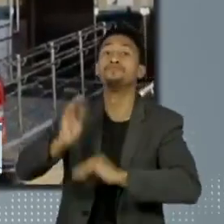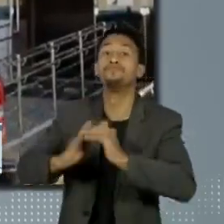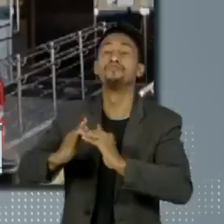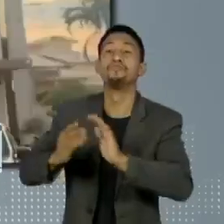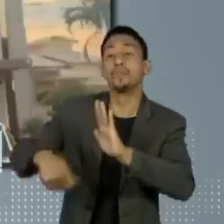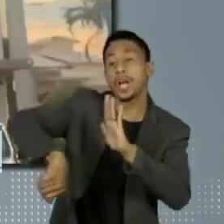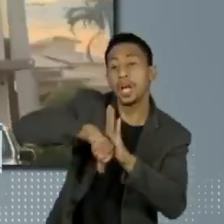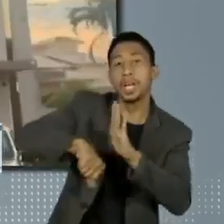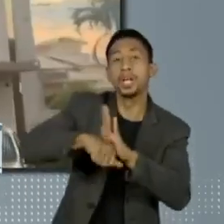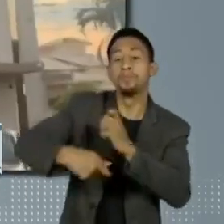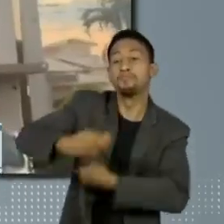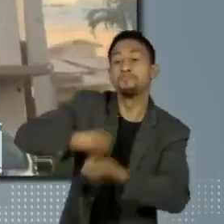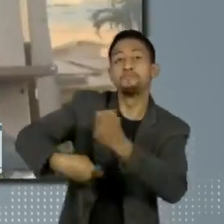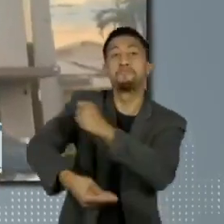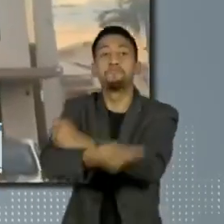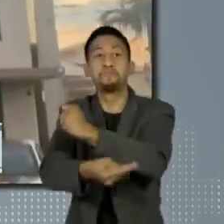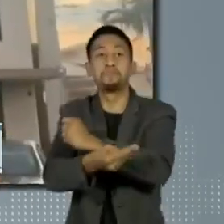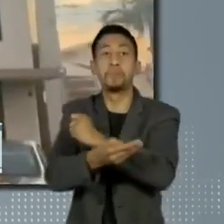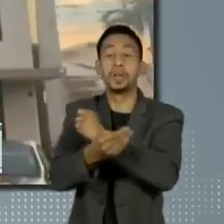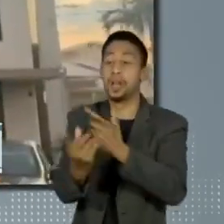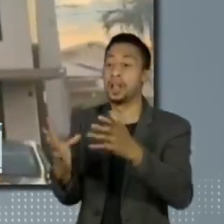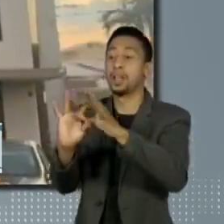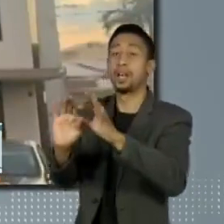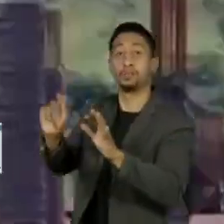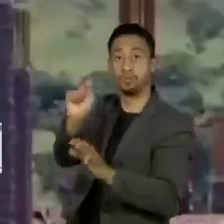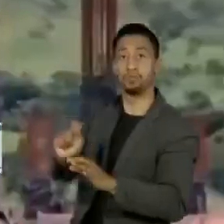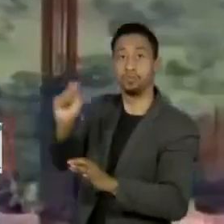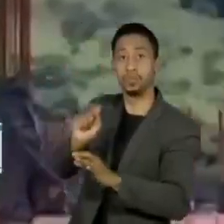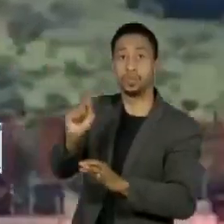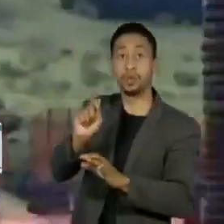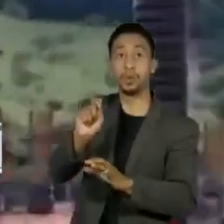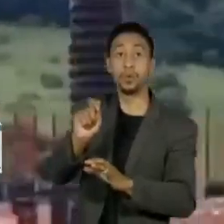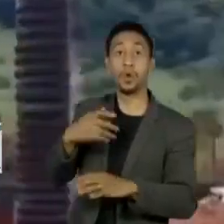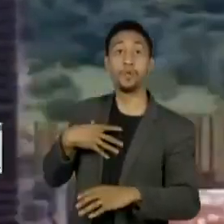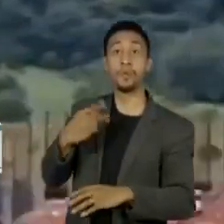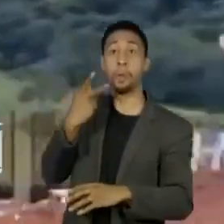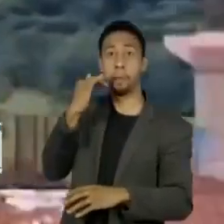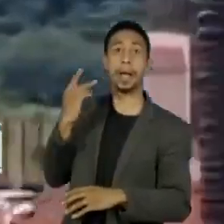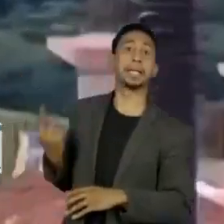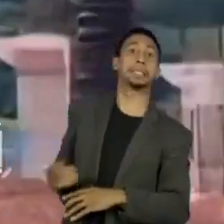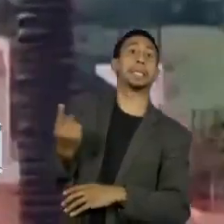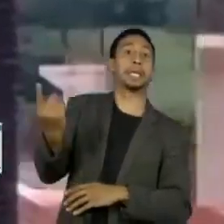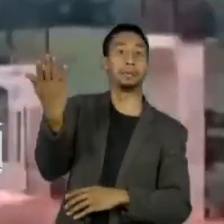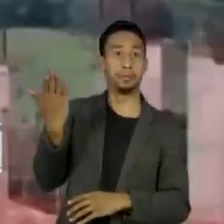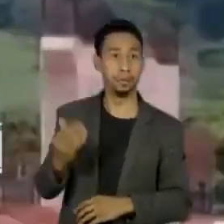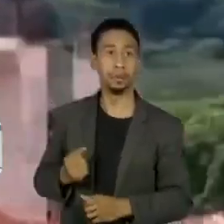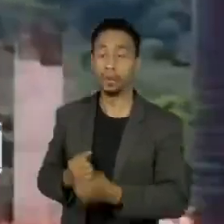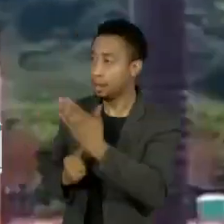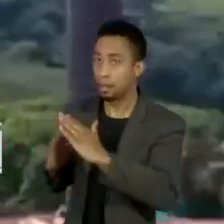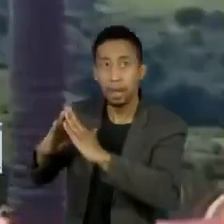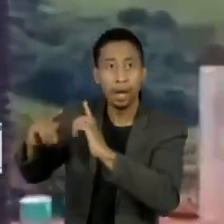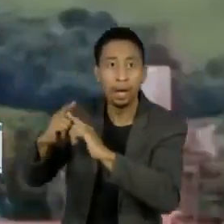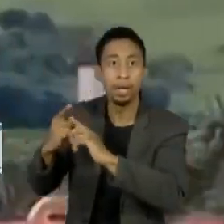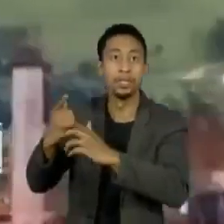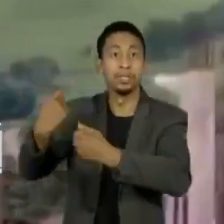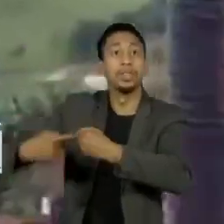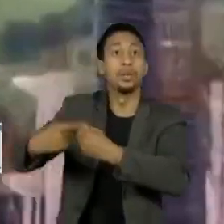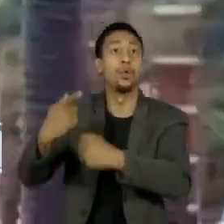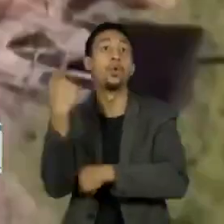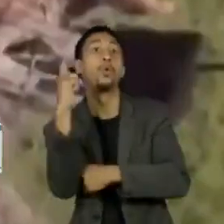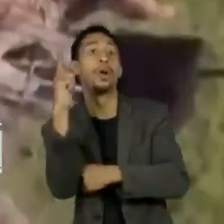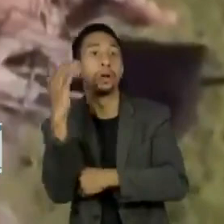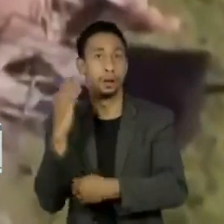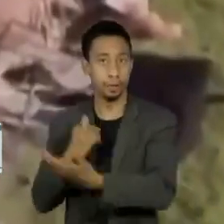dinheiro arrecadado junto à associação Filhos do Pai Eterno responsável pela Basílica de Trindade no interior